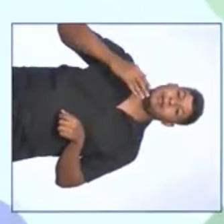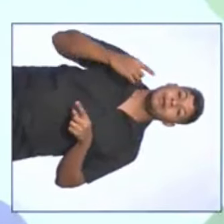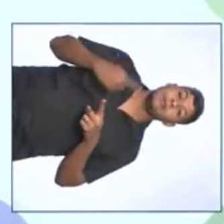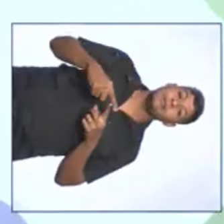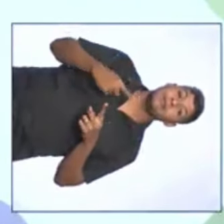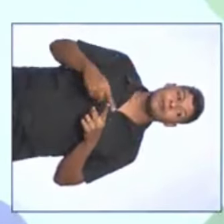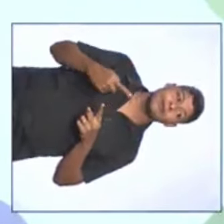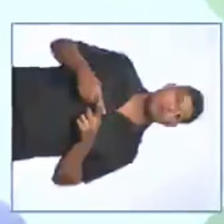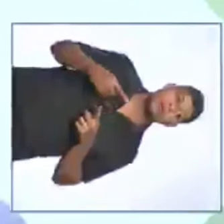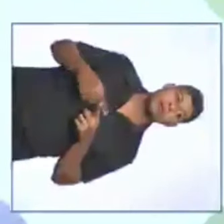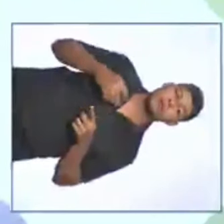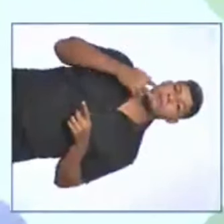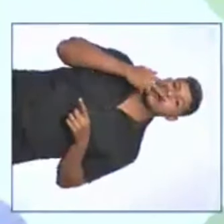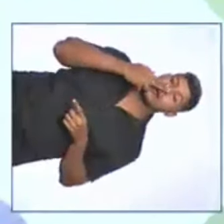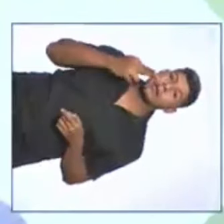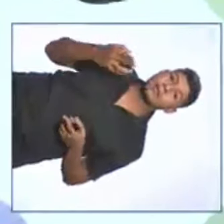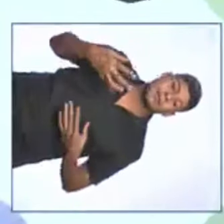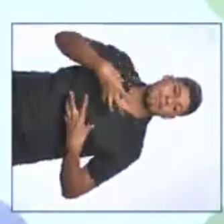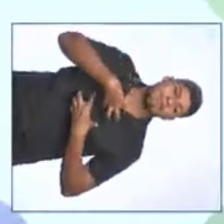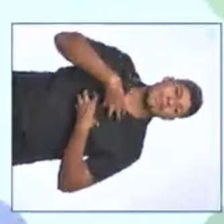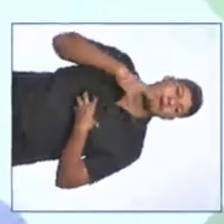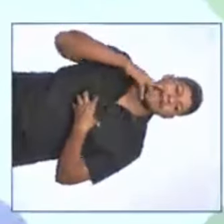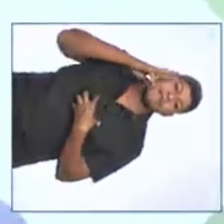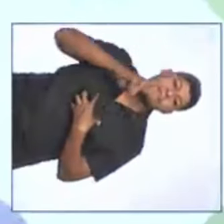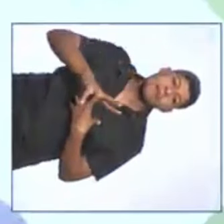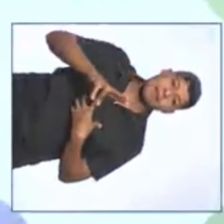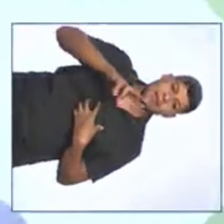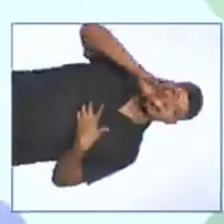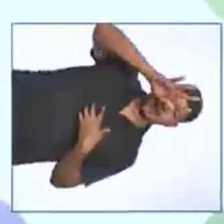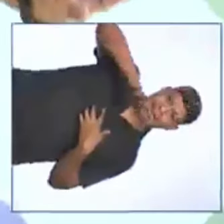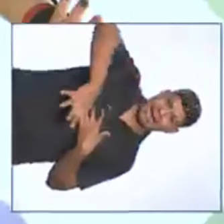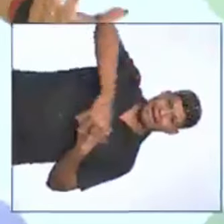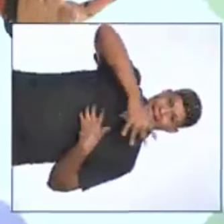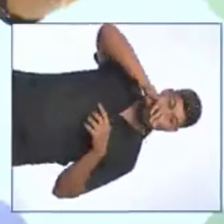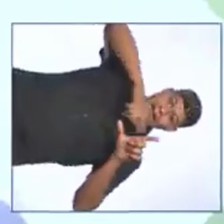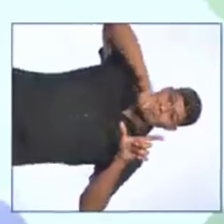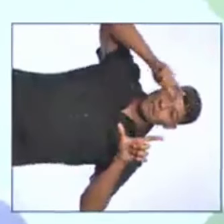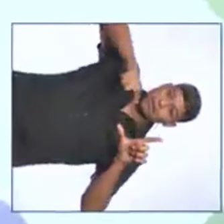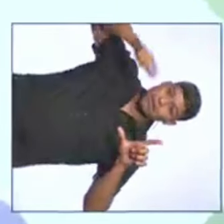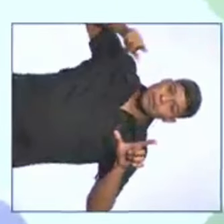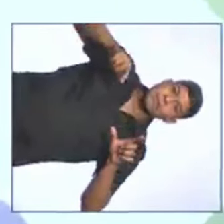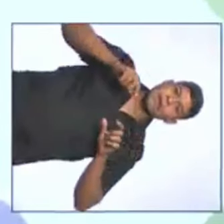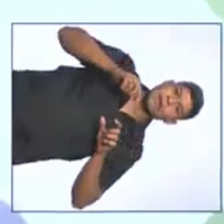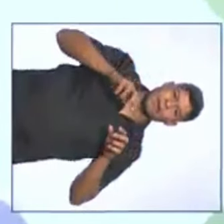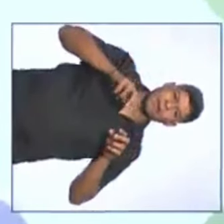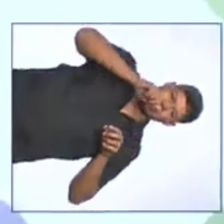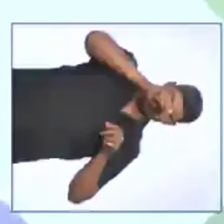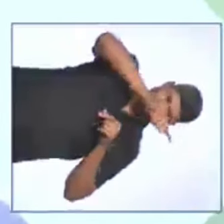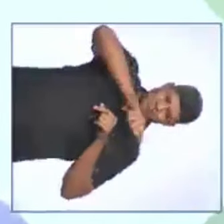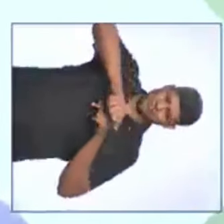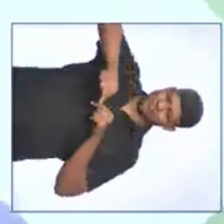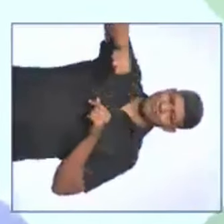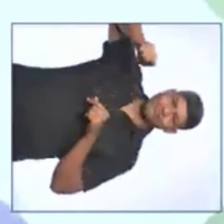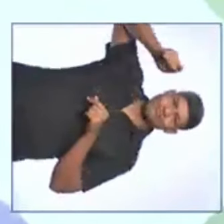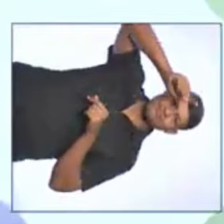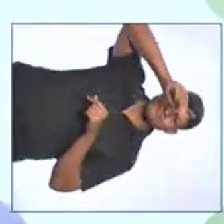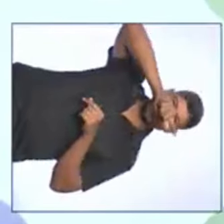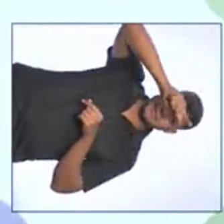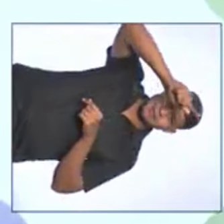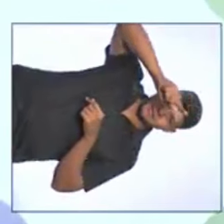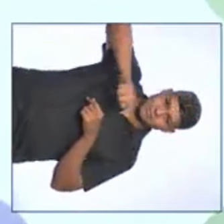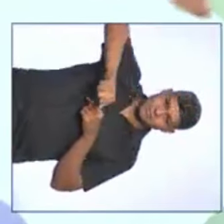Porque é muito mais instintivo, por exemplo, quando a gente vê aquele gráfico de setores, vulgarmente conhecido como gráfico de pizza. Quando a gente olha aquele gráfico de